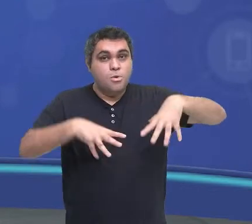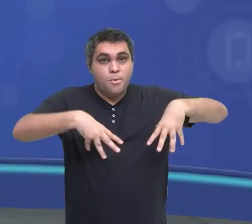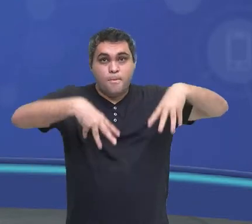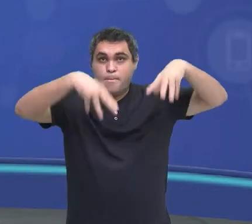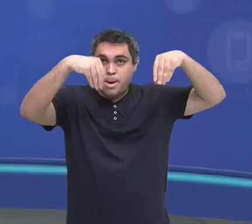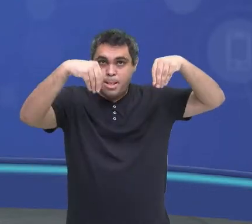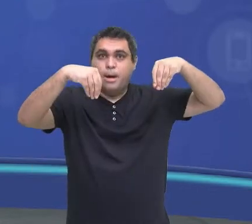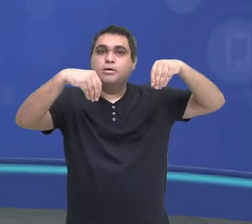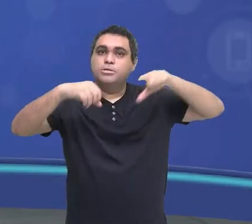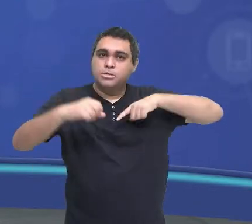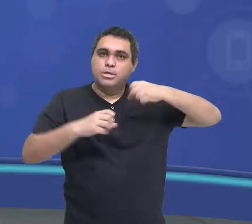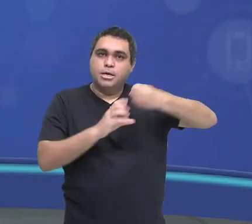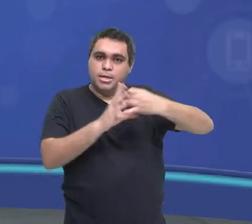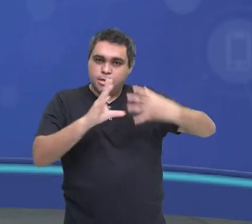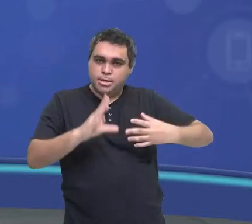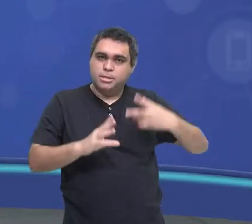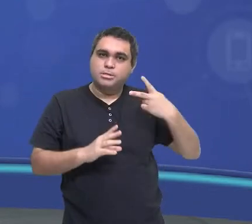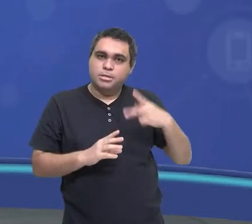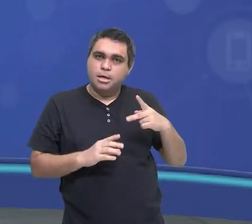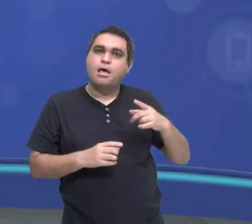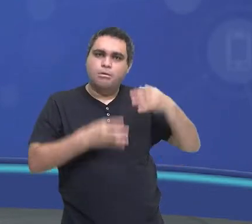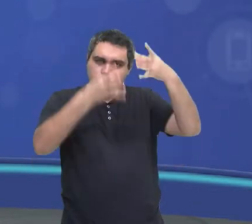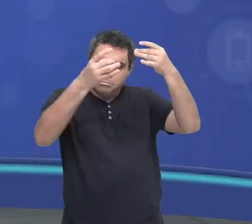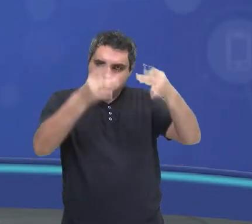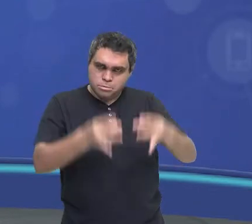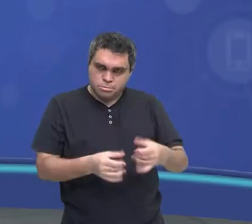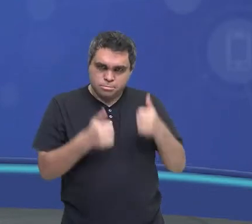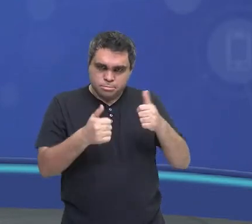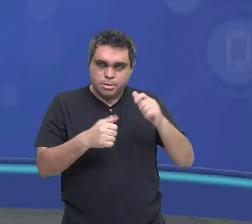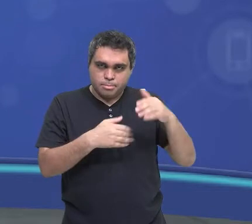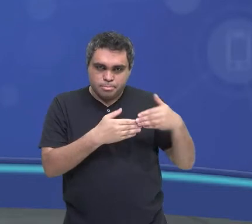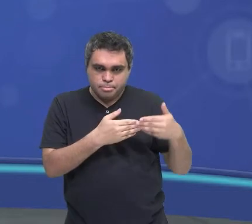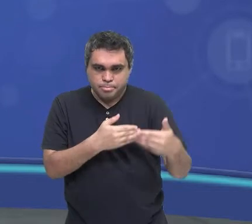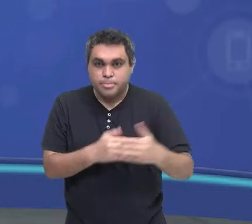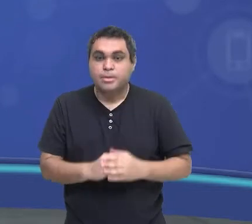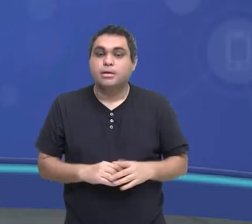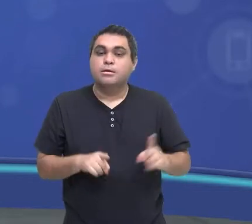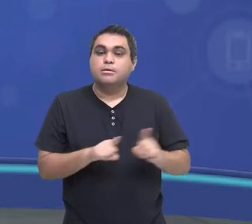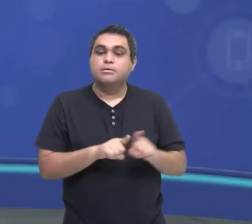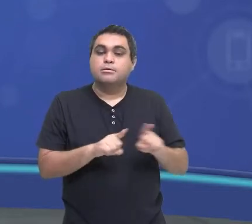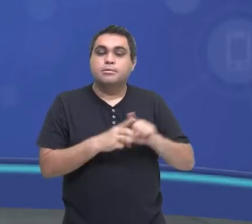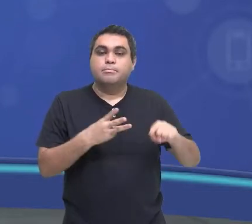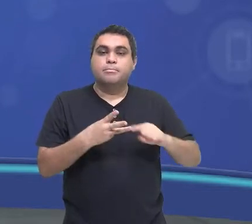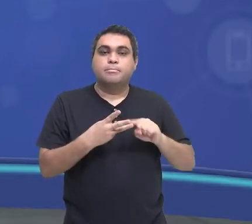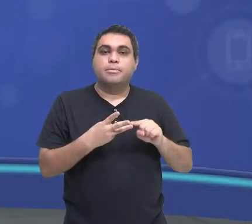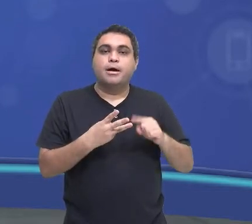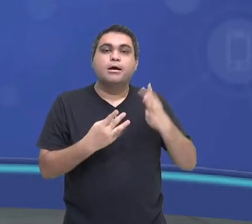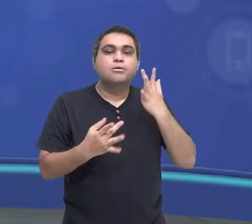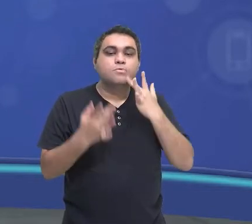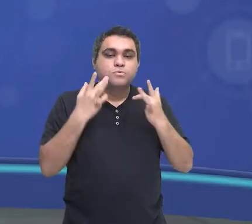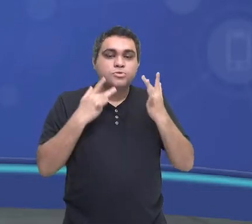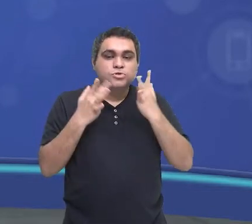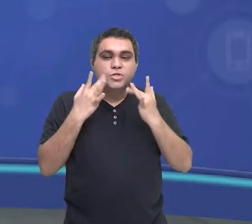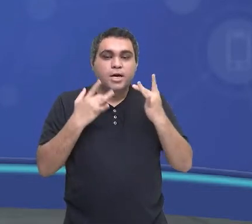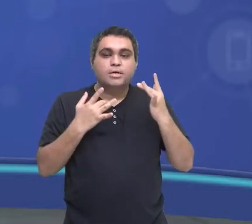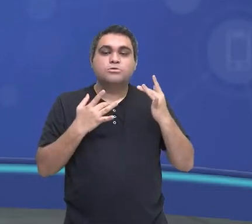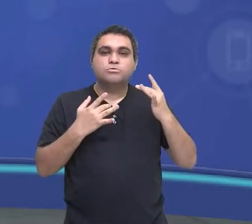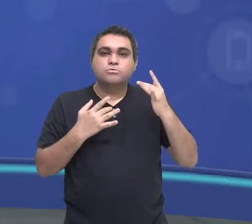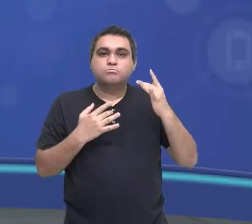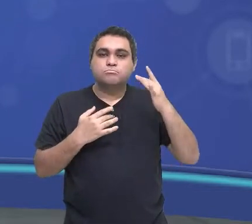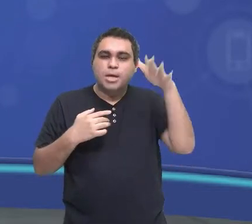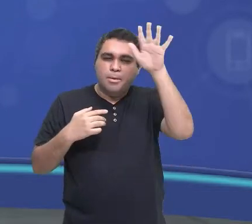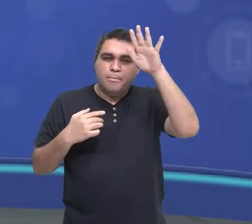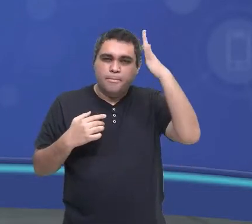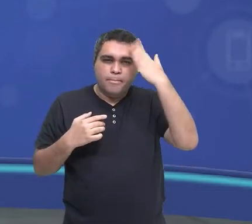também, daqui a pouco nós vamos falar um pouco mais, e o teatro popular de Gil Vicente, que era um teatro moralizante, ele vai trazer